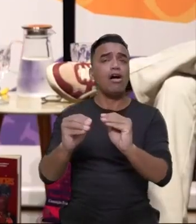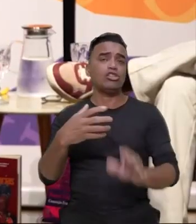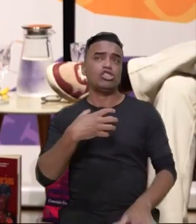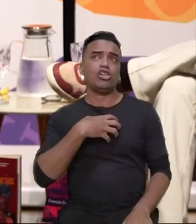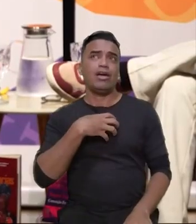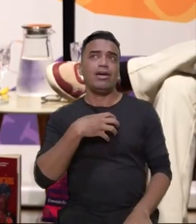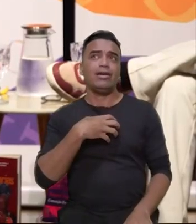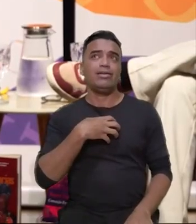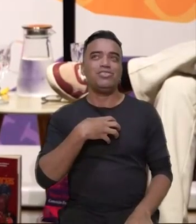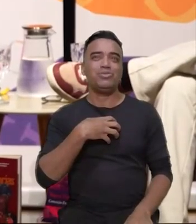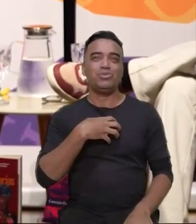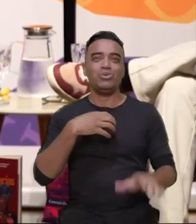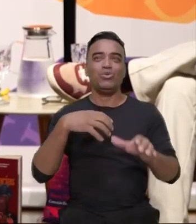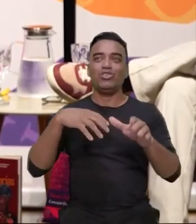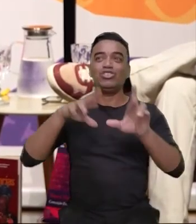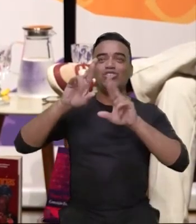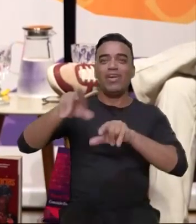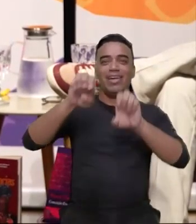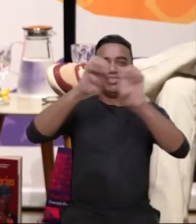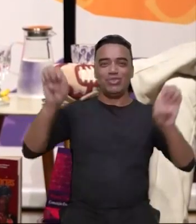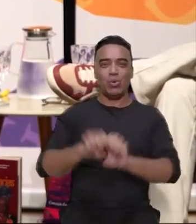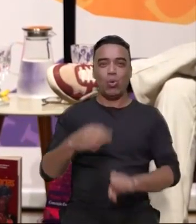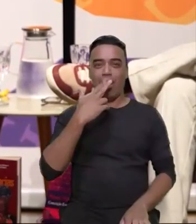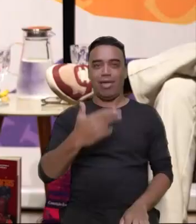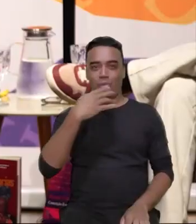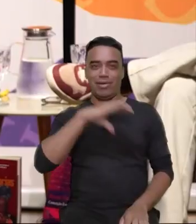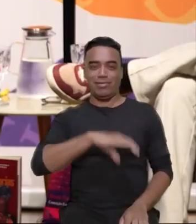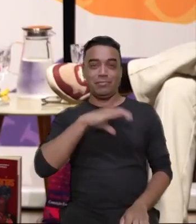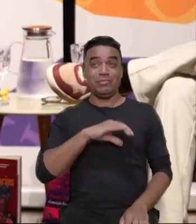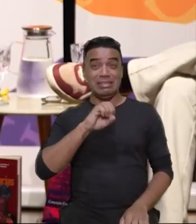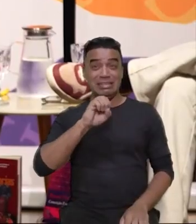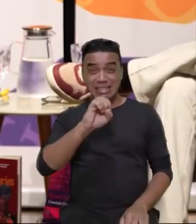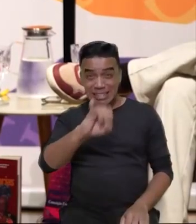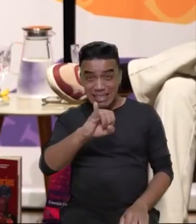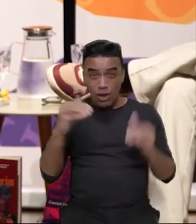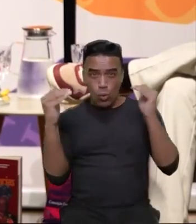portuguesa. Porque, segundo, se ela fosse ter uma concordância